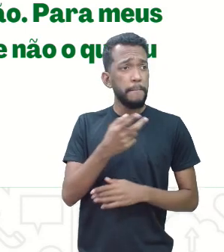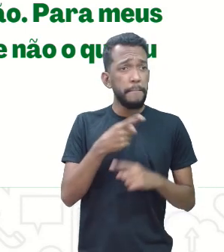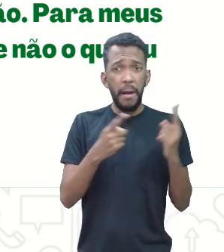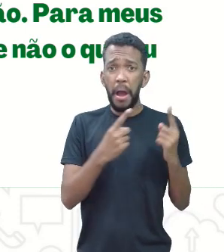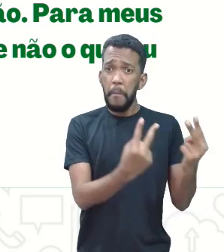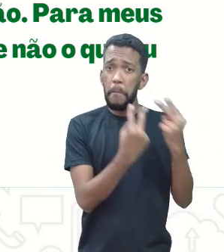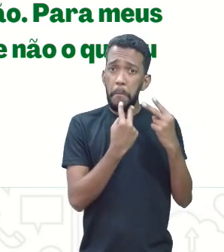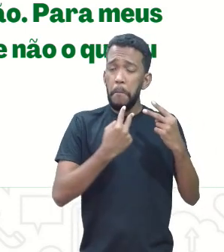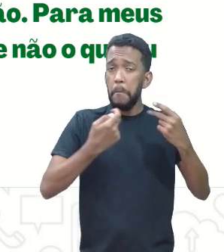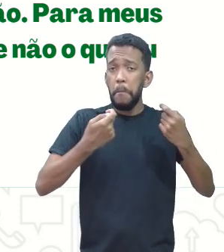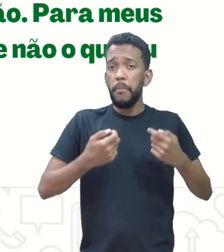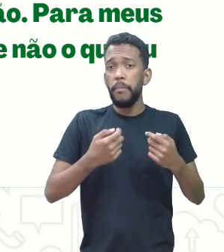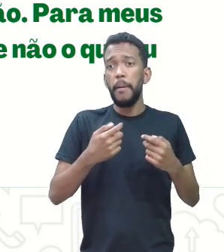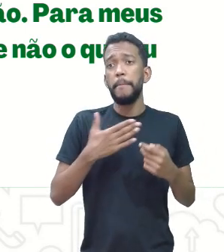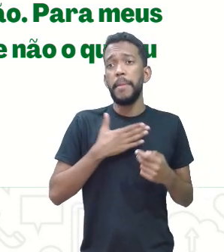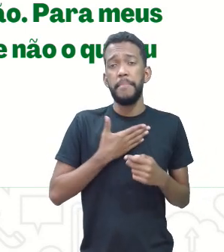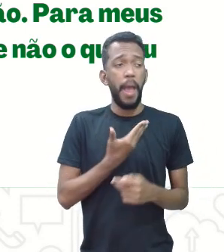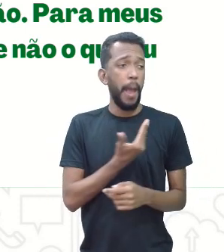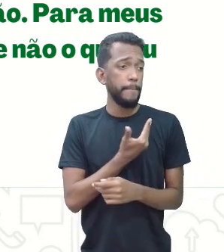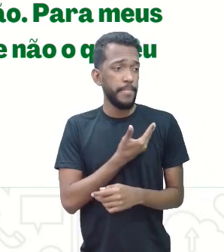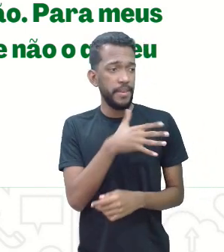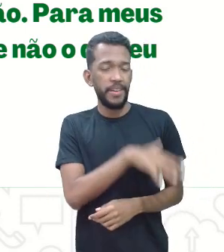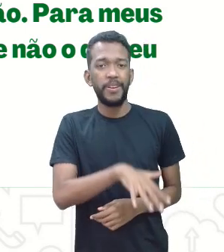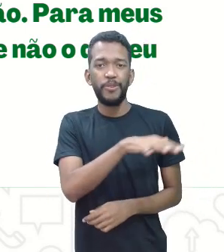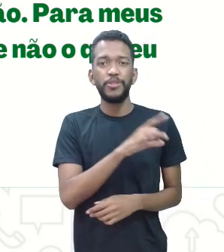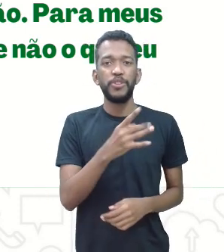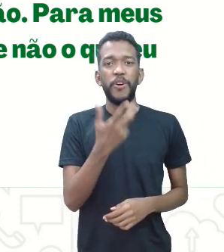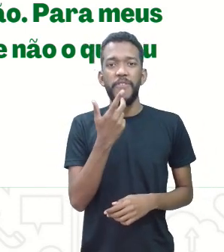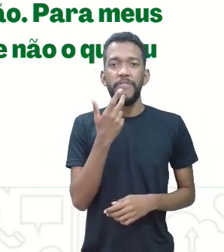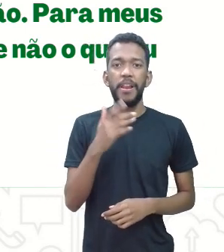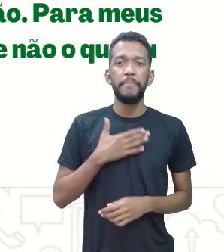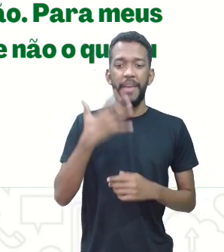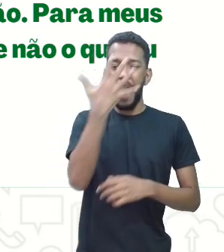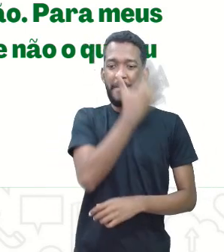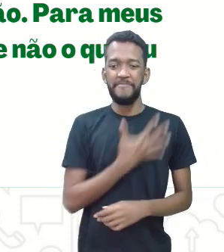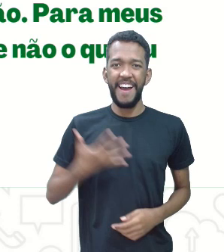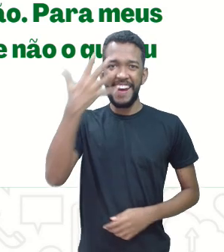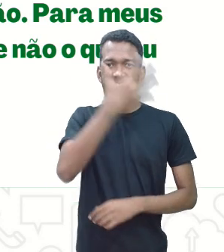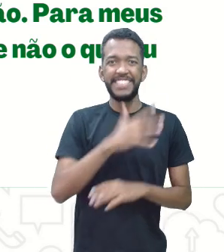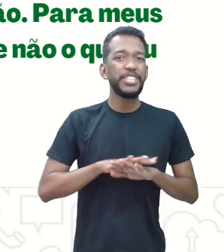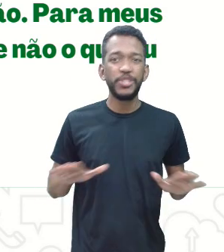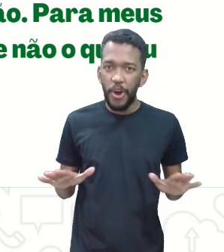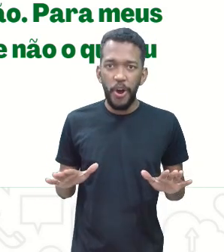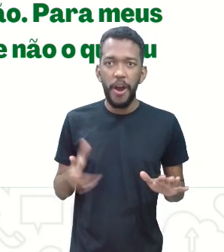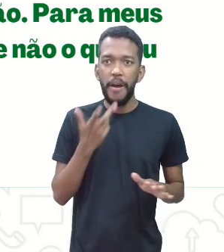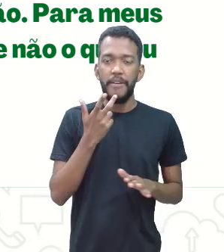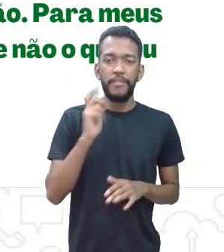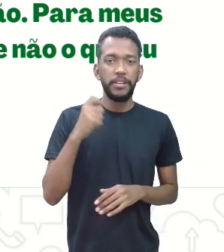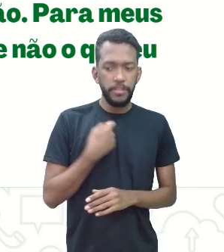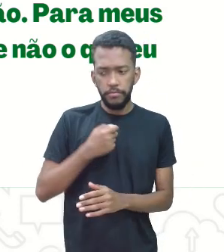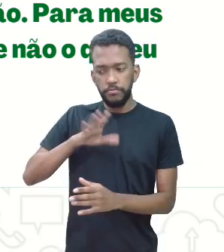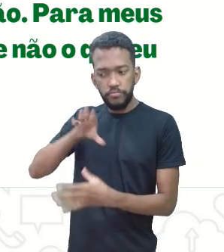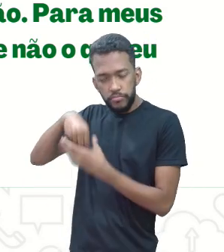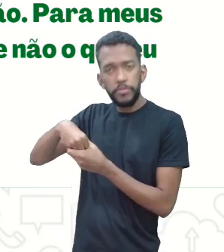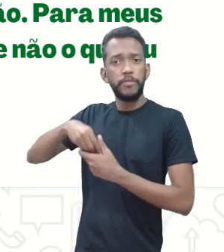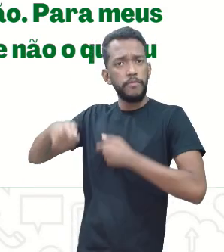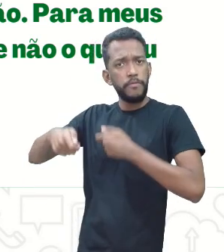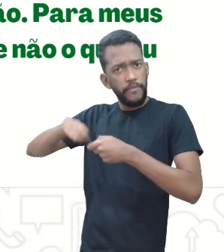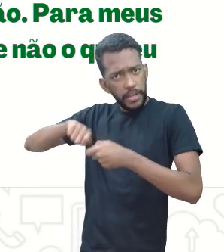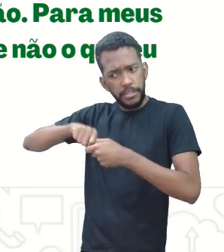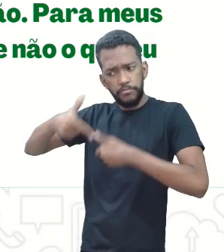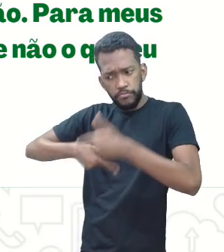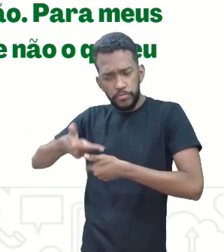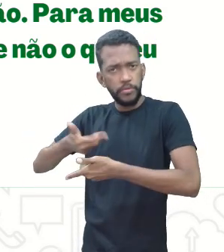consideração. Para os meus colegas, né, só contava a minha aparência, e não o que eu era e fazia, né? Então